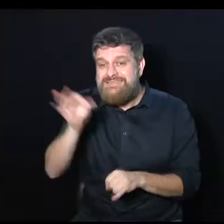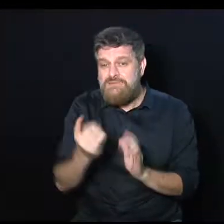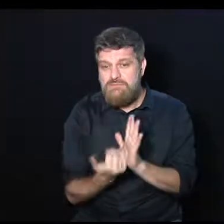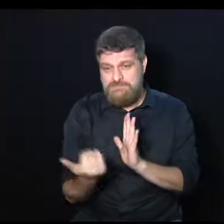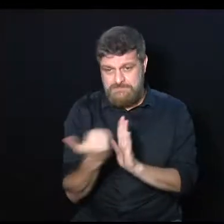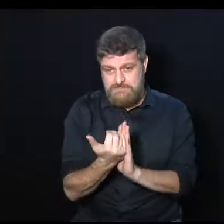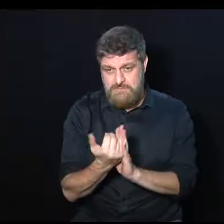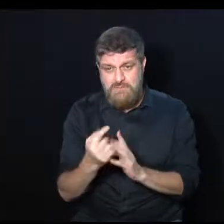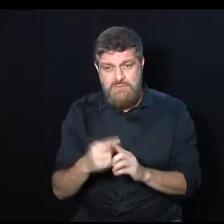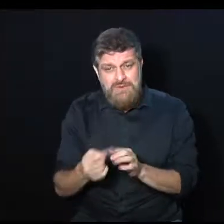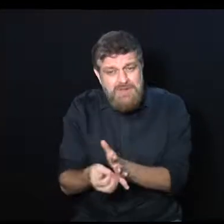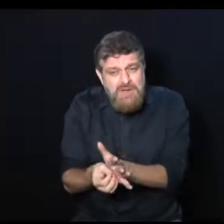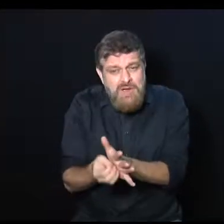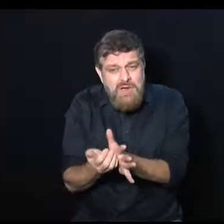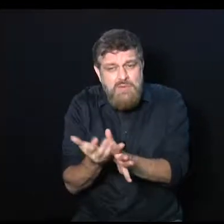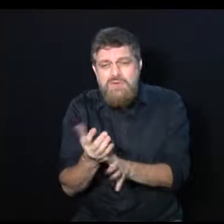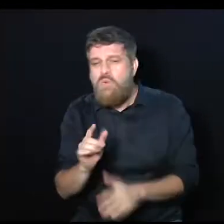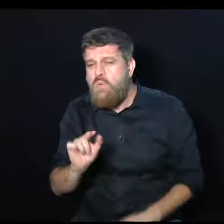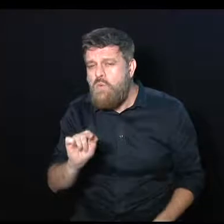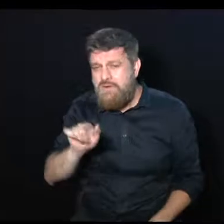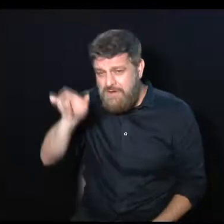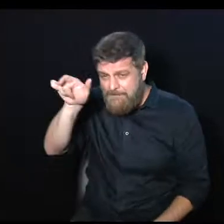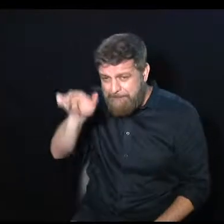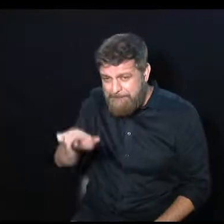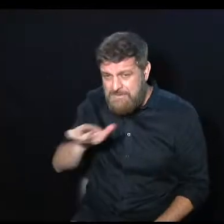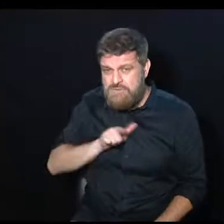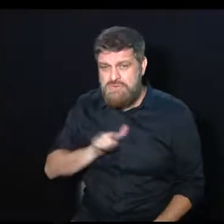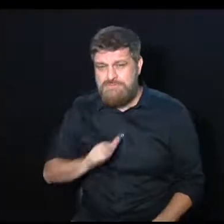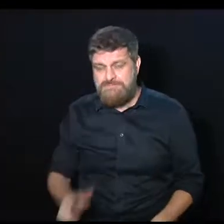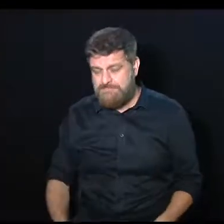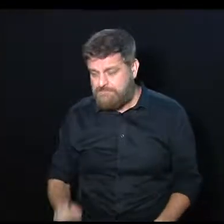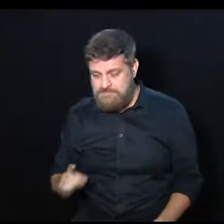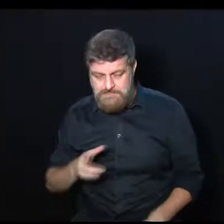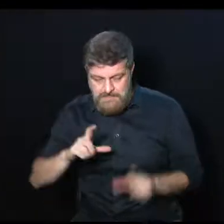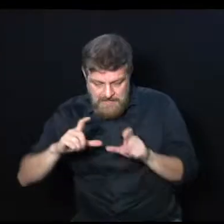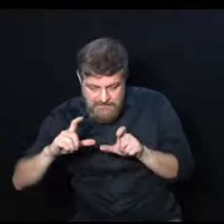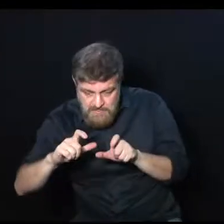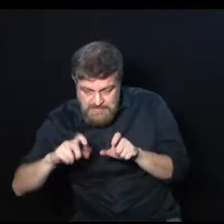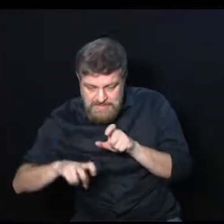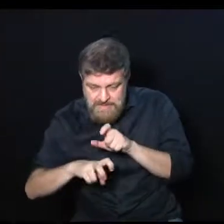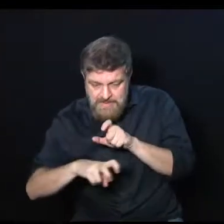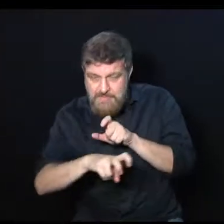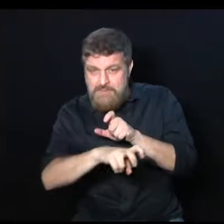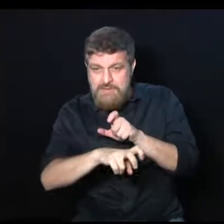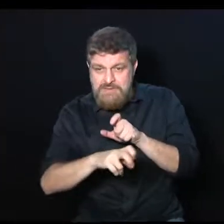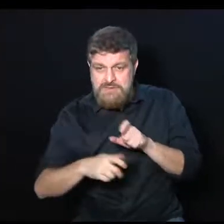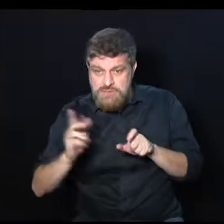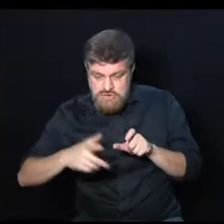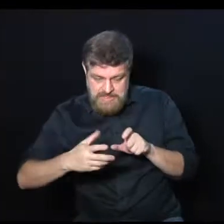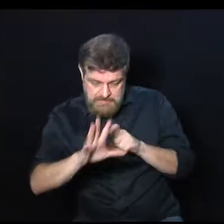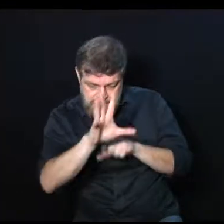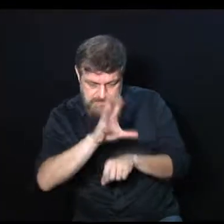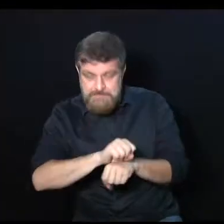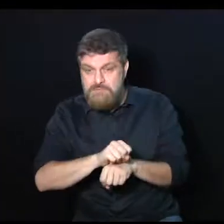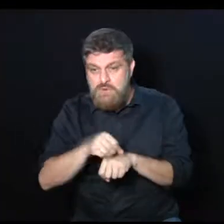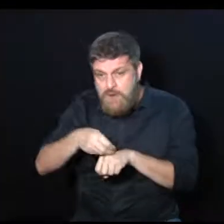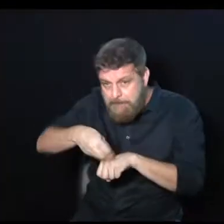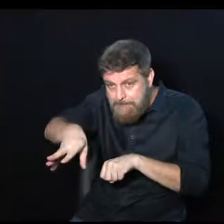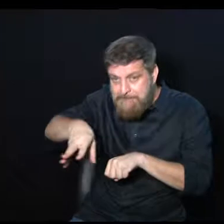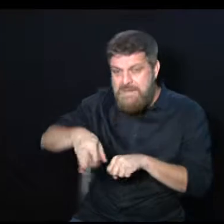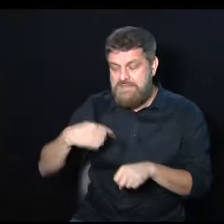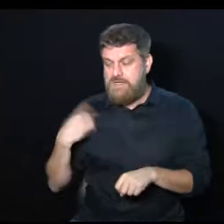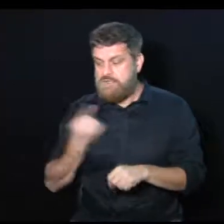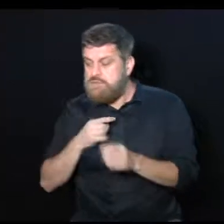Porque muitas vezes os indivíduos que estão próximos a ele, o próprio paciente, fotografa o animal que causou o acidente, manda a foto para a